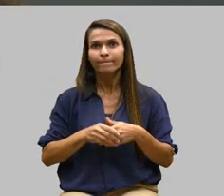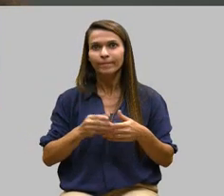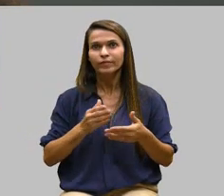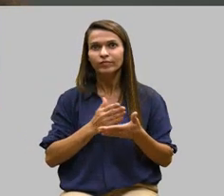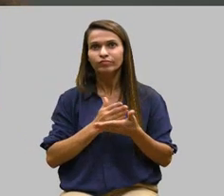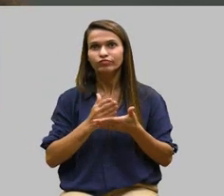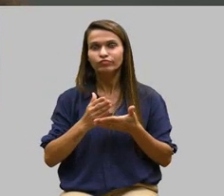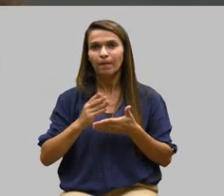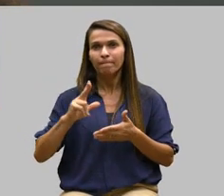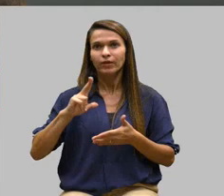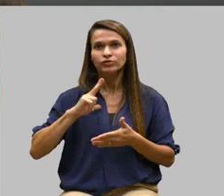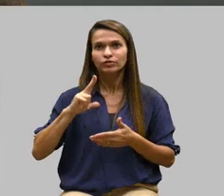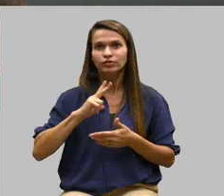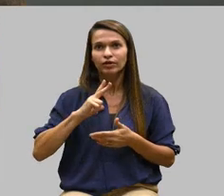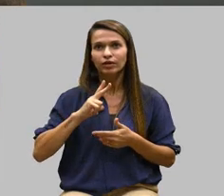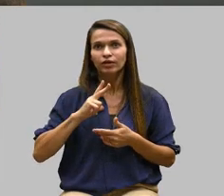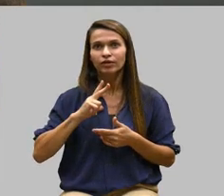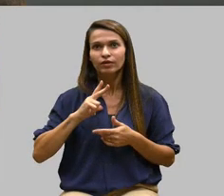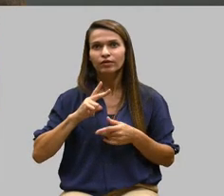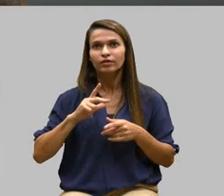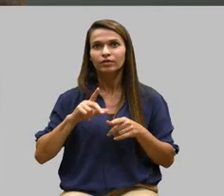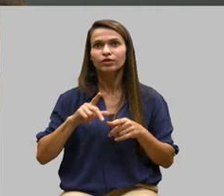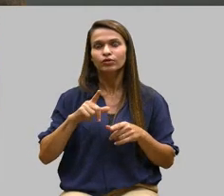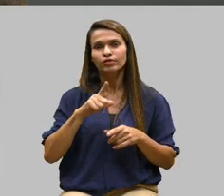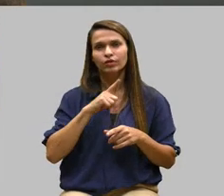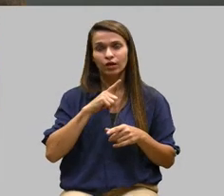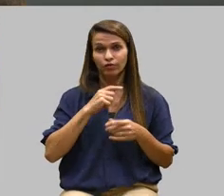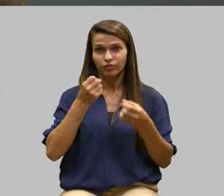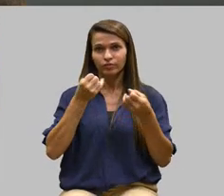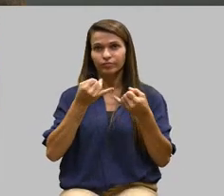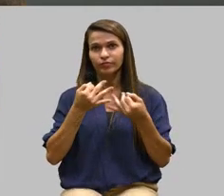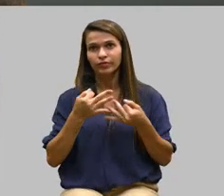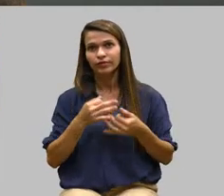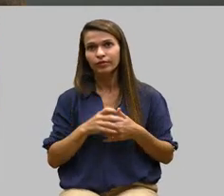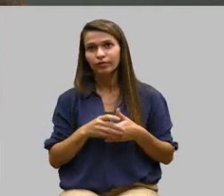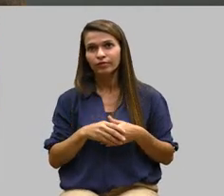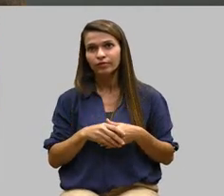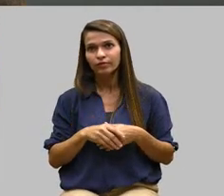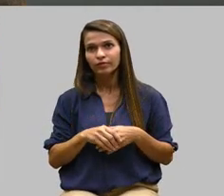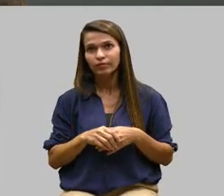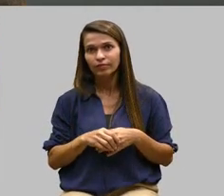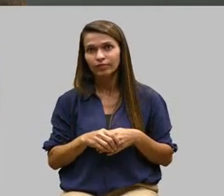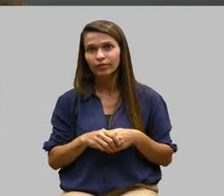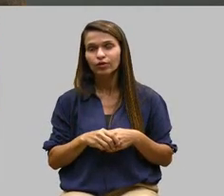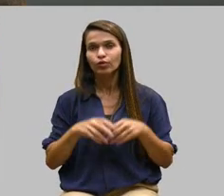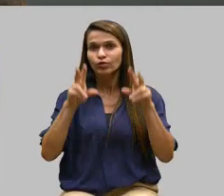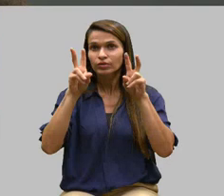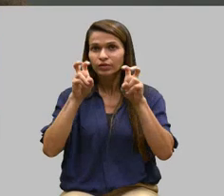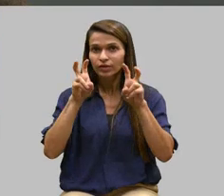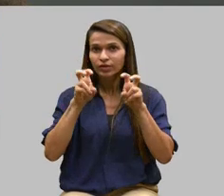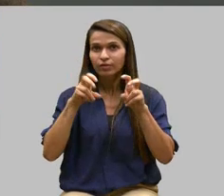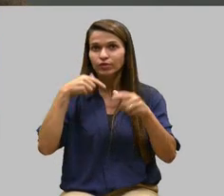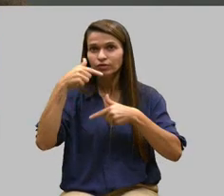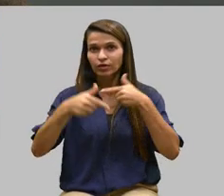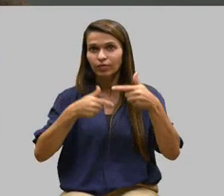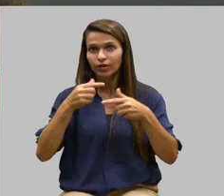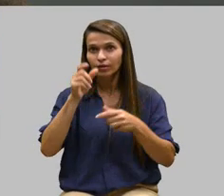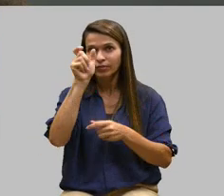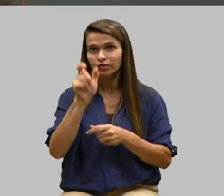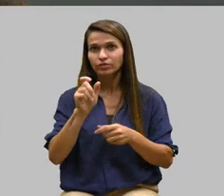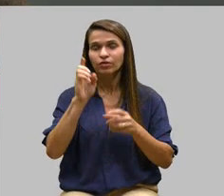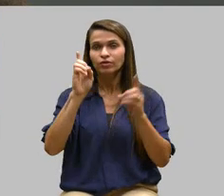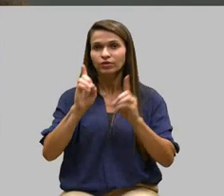na administração pública eu tenho aqui então o seguinte o tema da empregabilidade da pessoa com deficiência